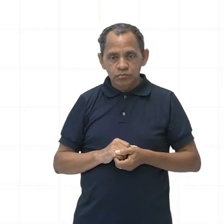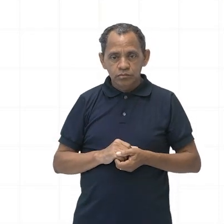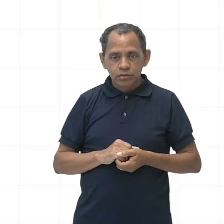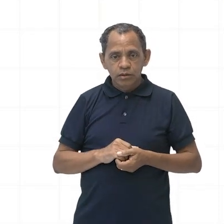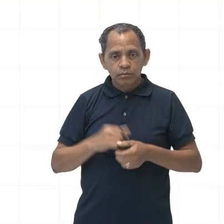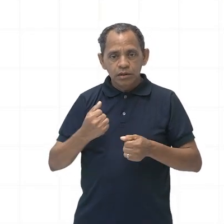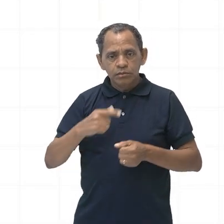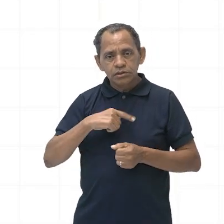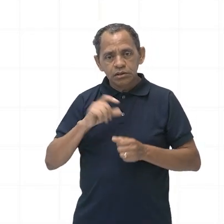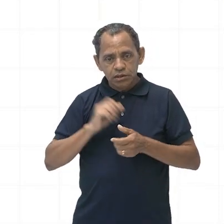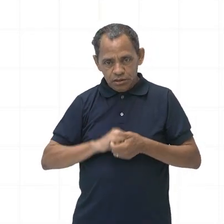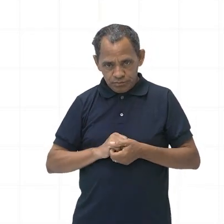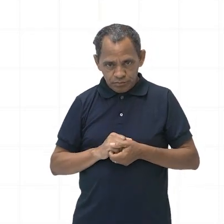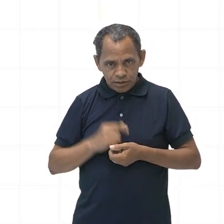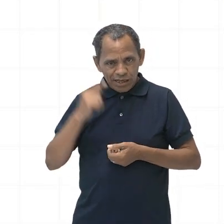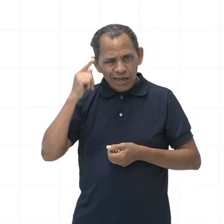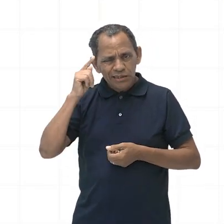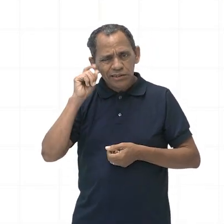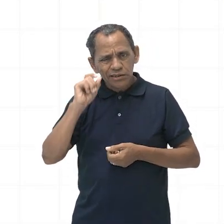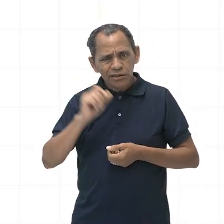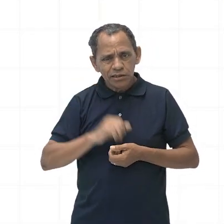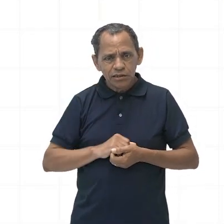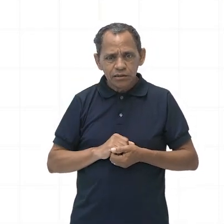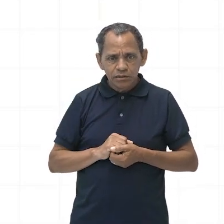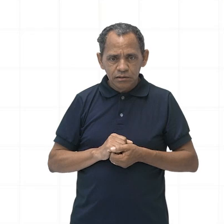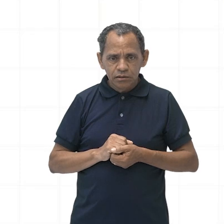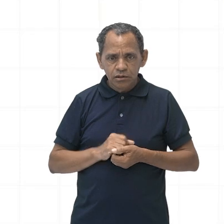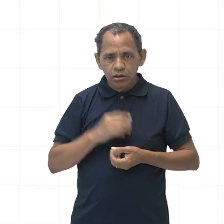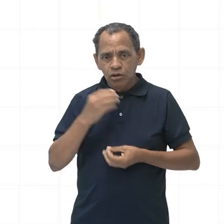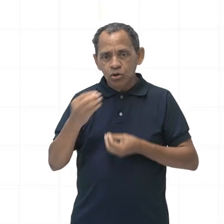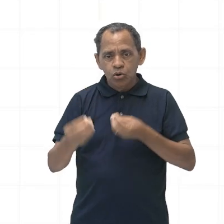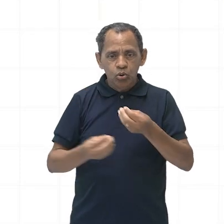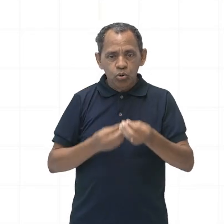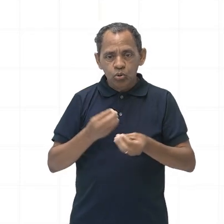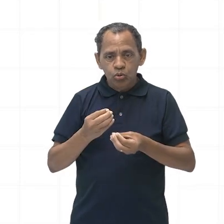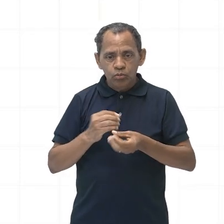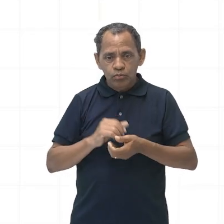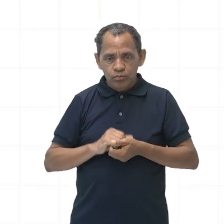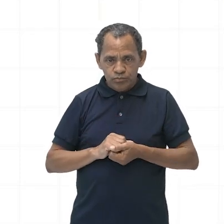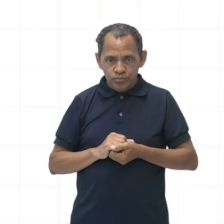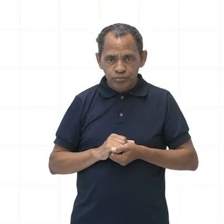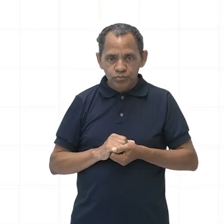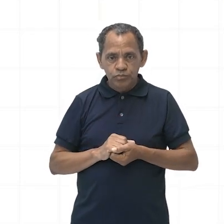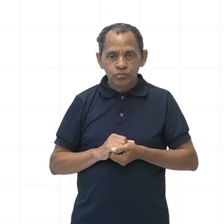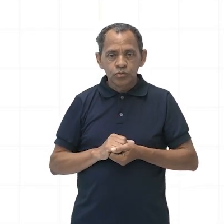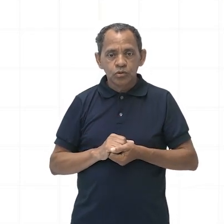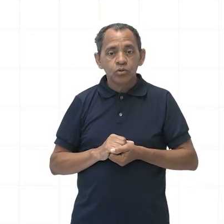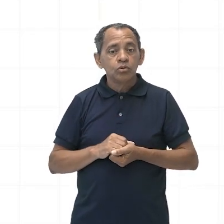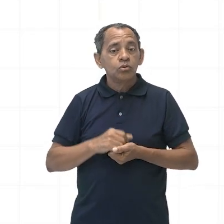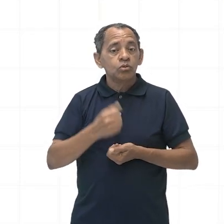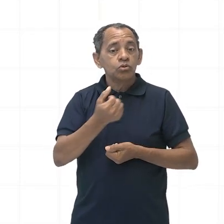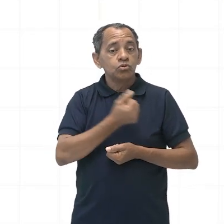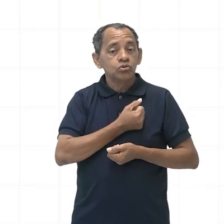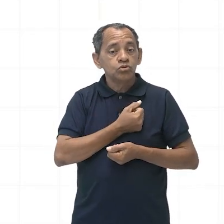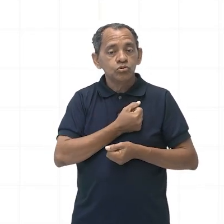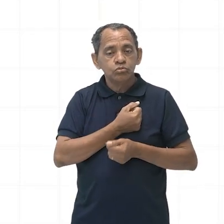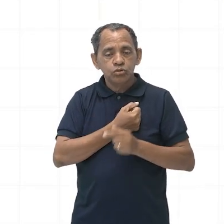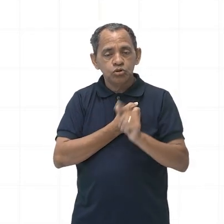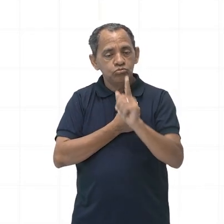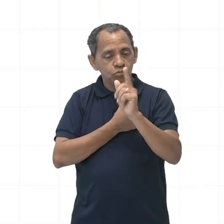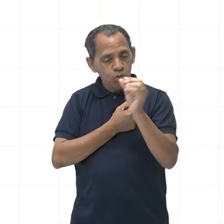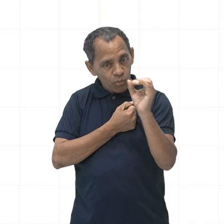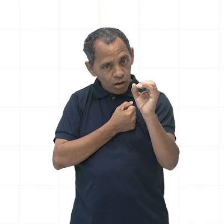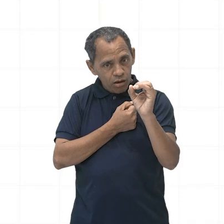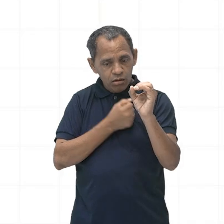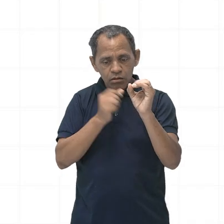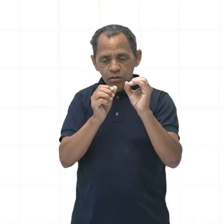Uma outra ideia também que nós temos que ter na reta numérica é o seguinte, de como os números estão ordenados. Ou